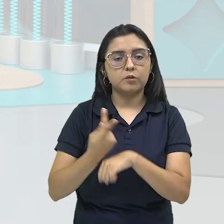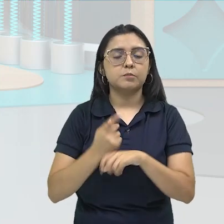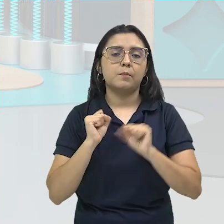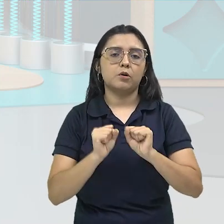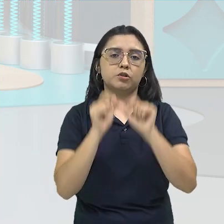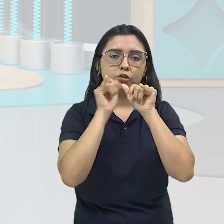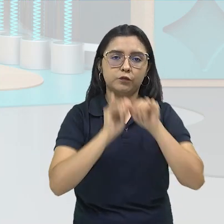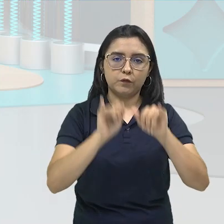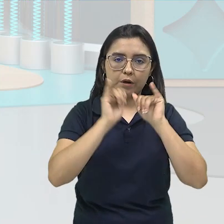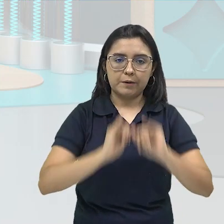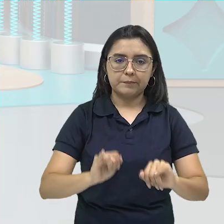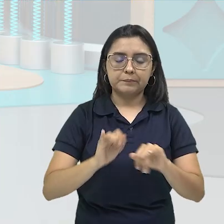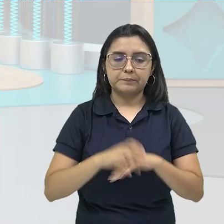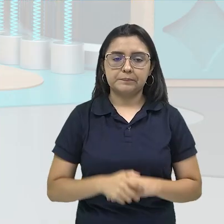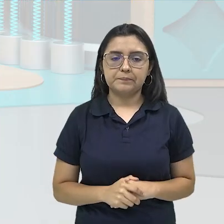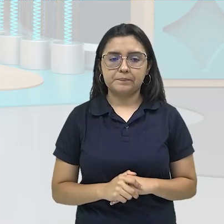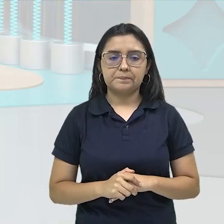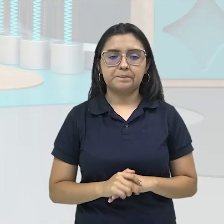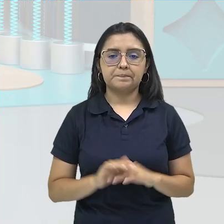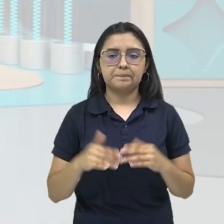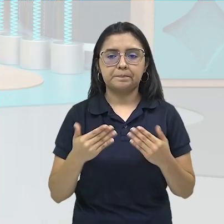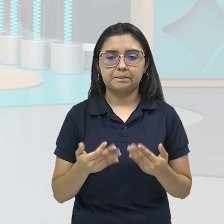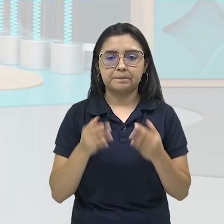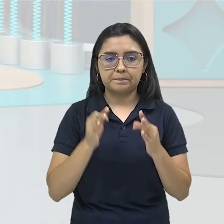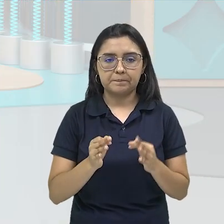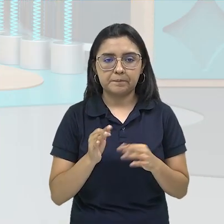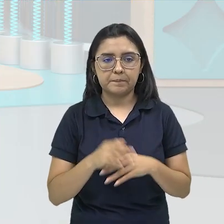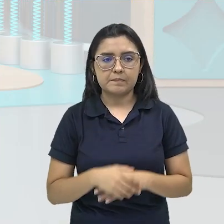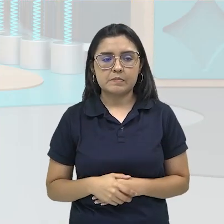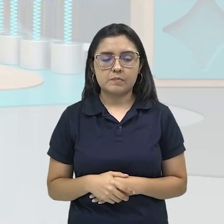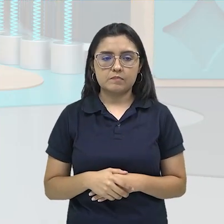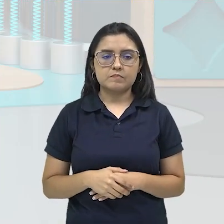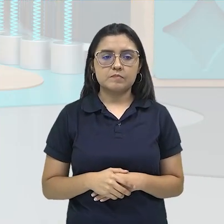poder divulgar, certo? Então,